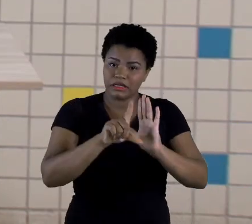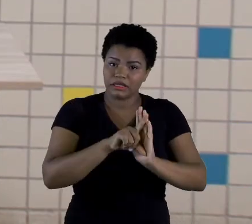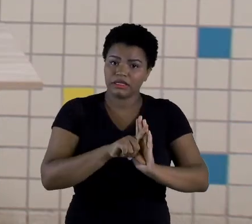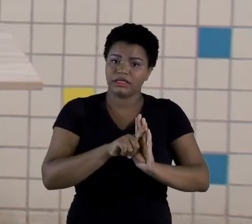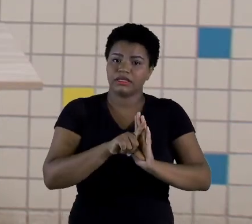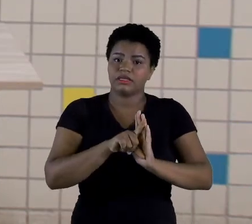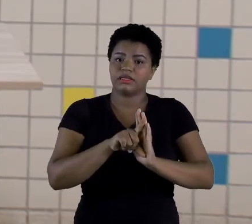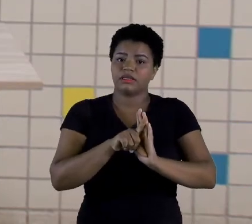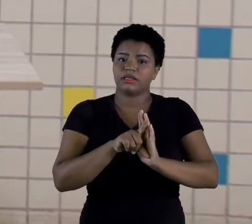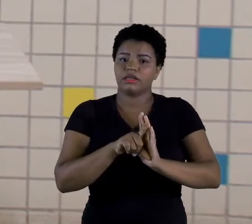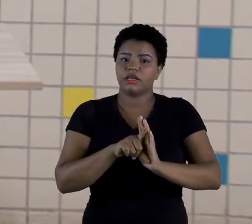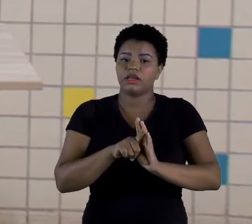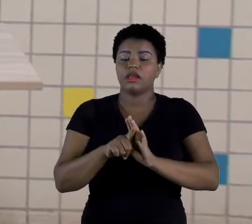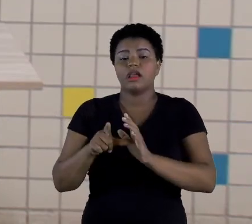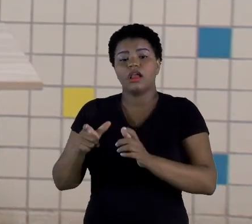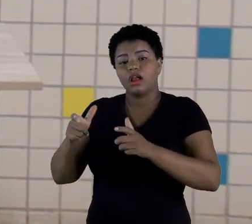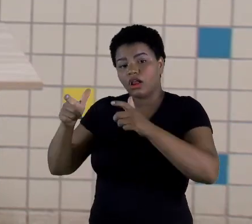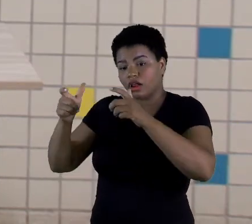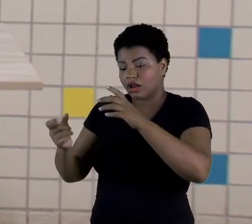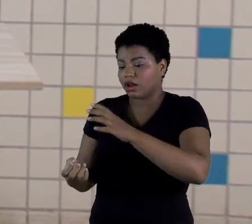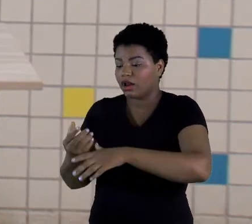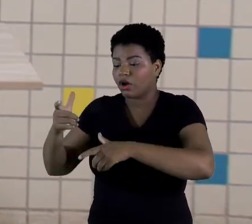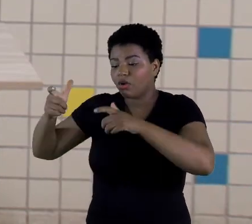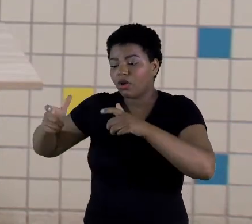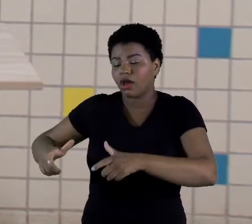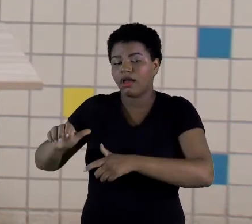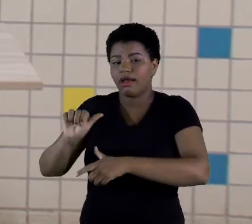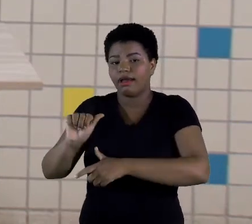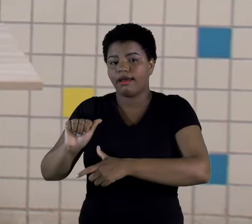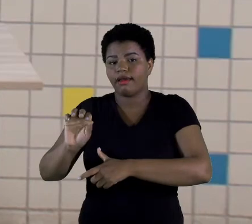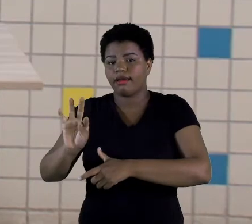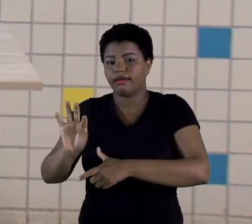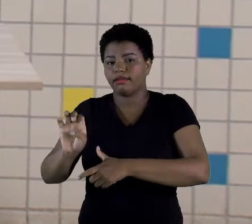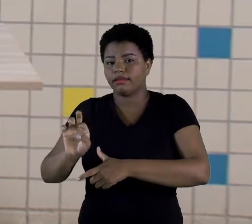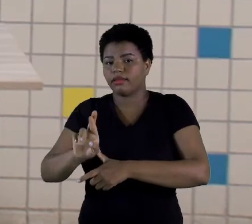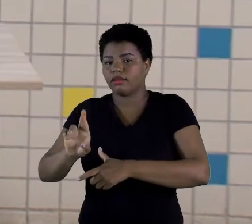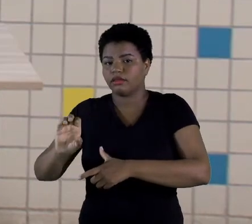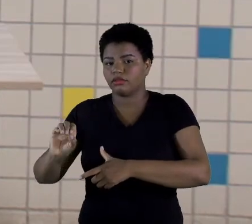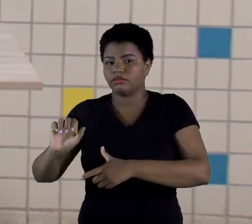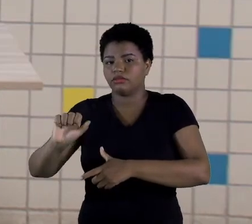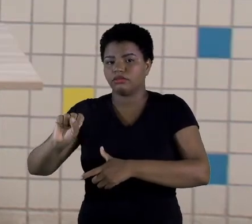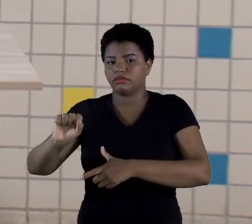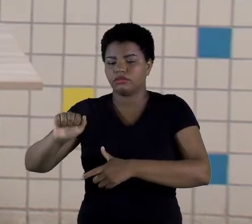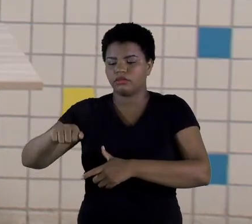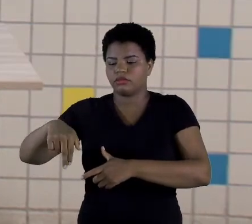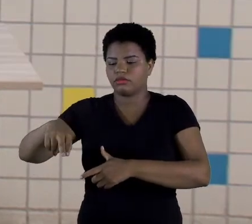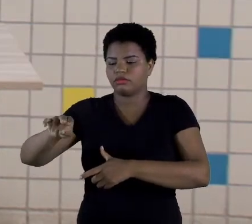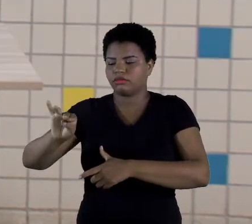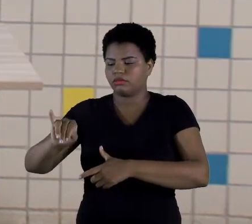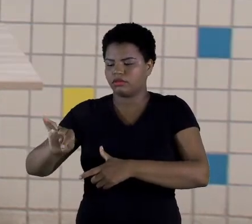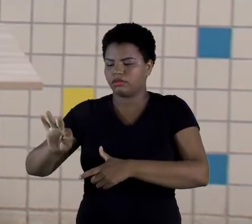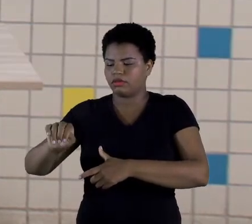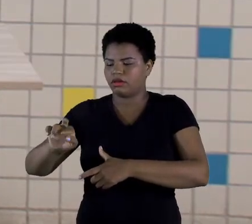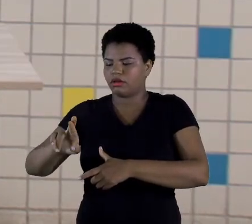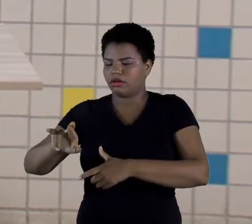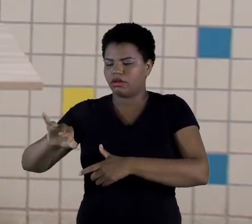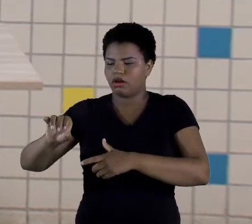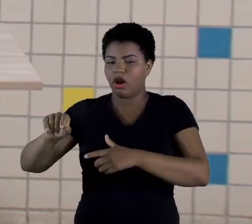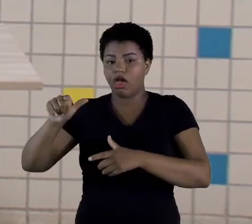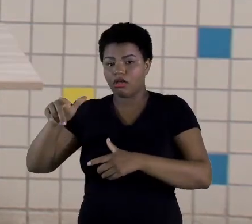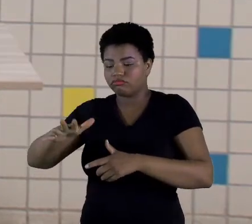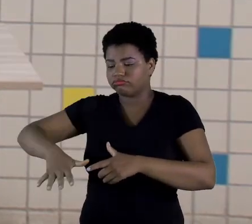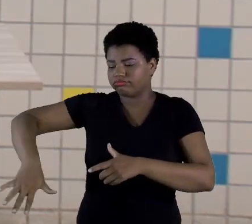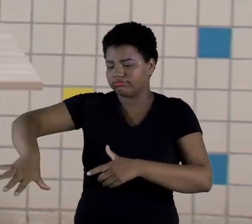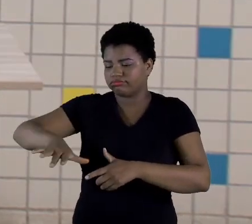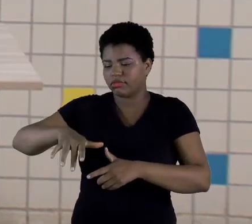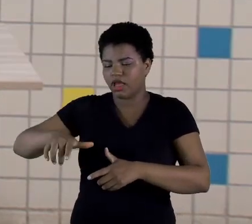Os aterros sanitários. O que é, professor, um aterro sanitário? É um terreno que ele é preparado para